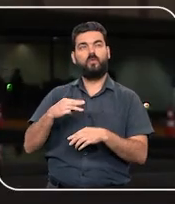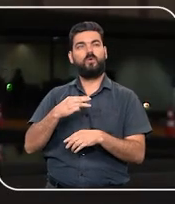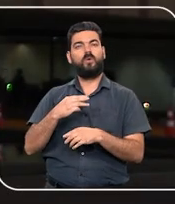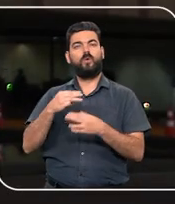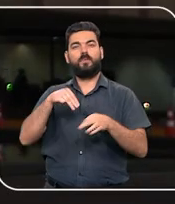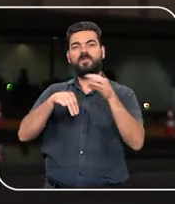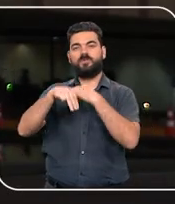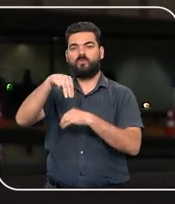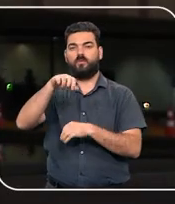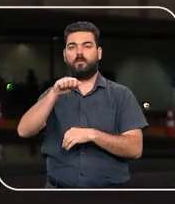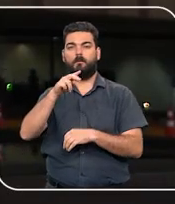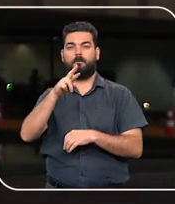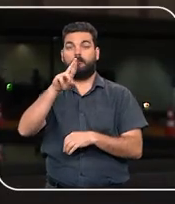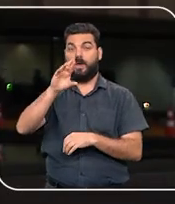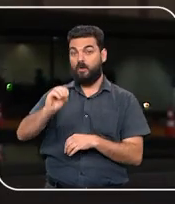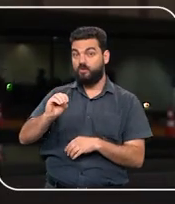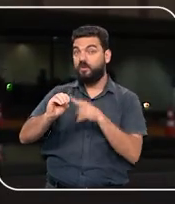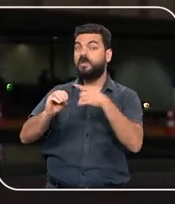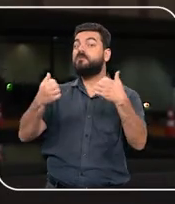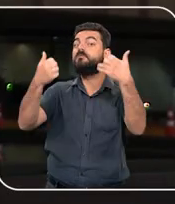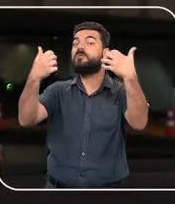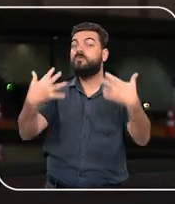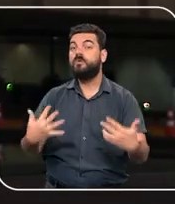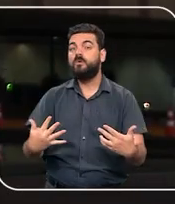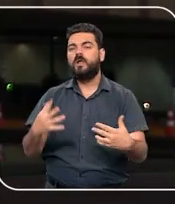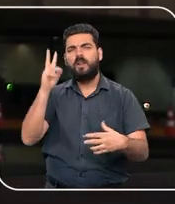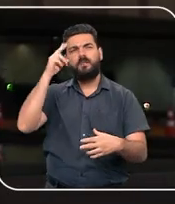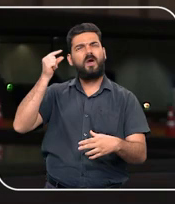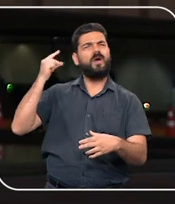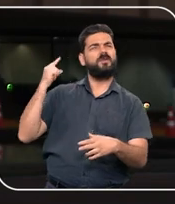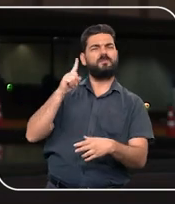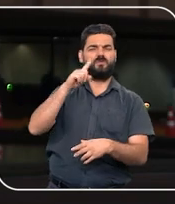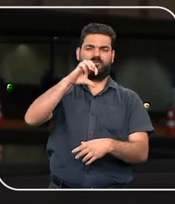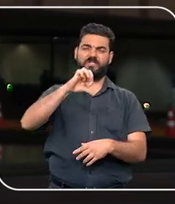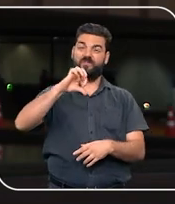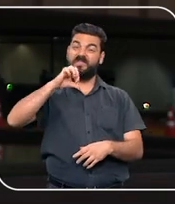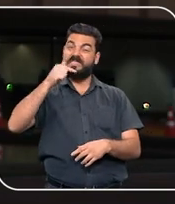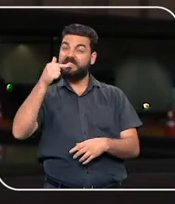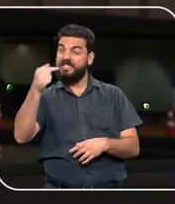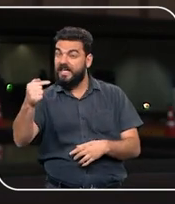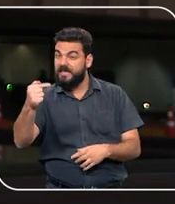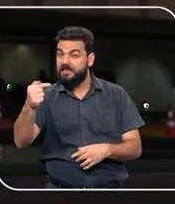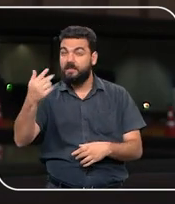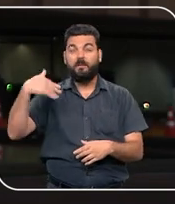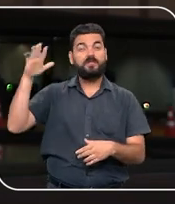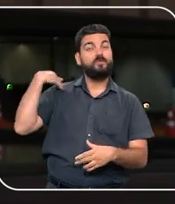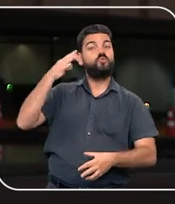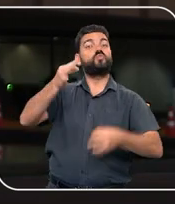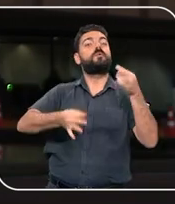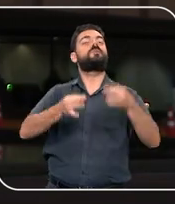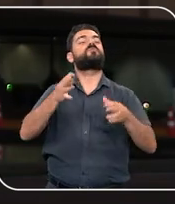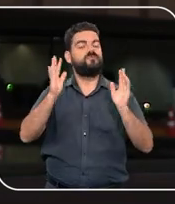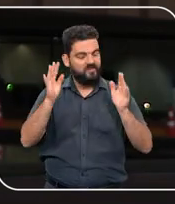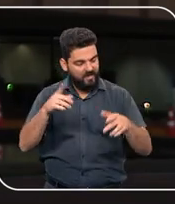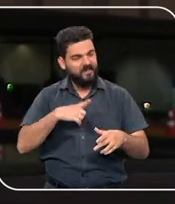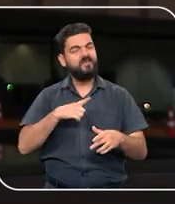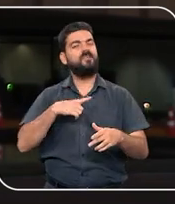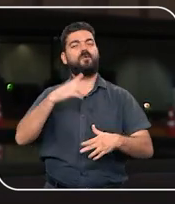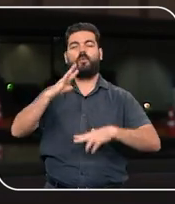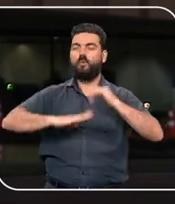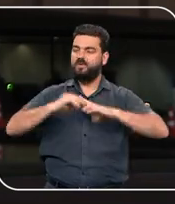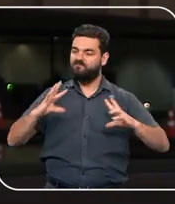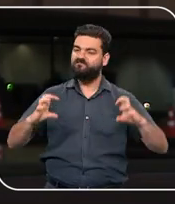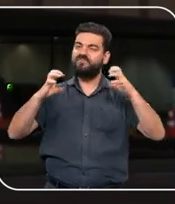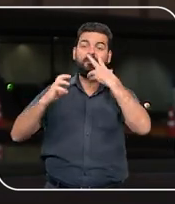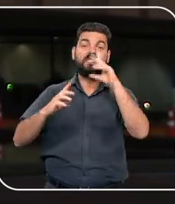ic7 ministro Mauro campbel Marques lembrou que ainda em 1997 a primeira sessão julgou um